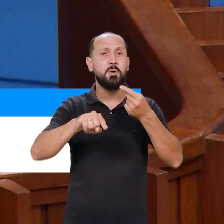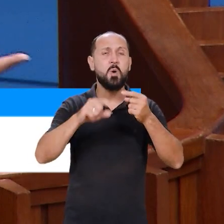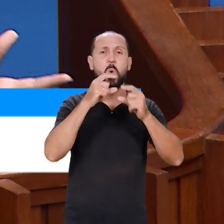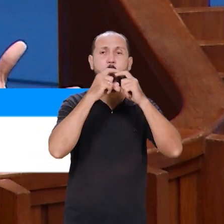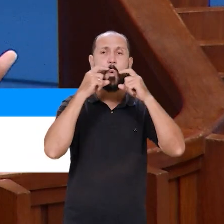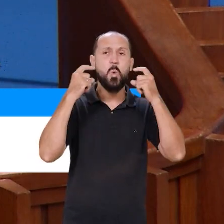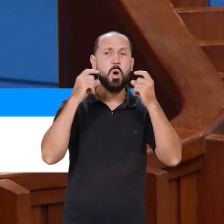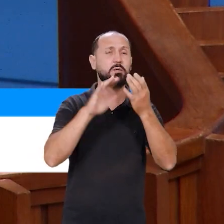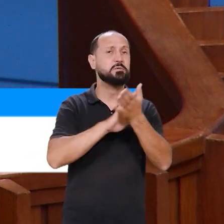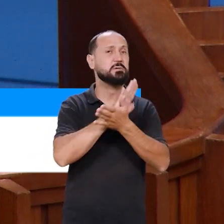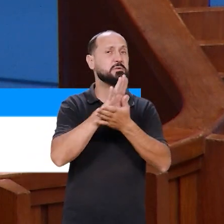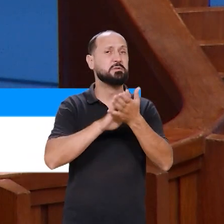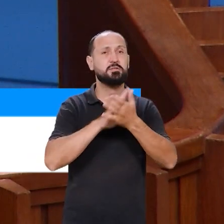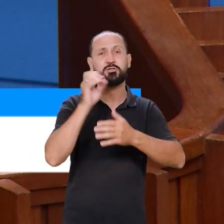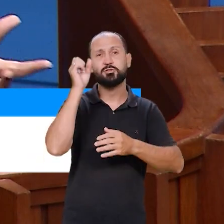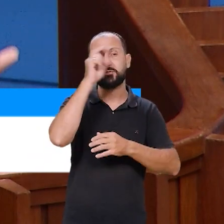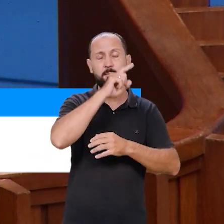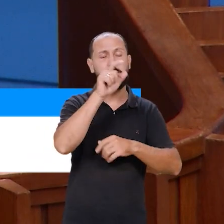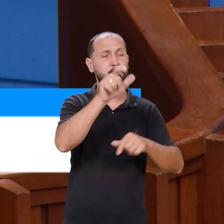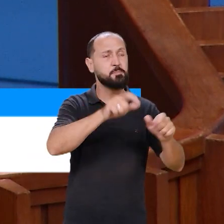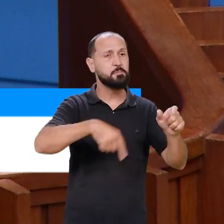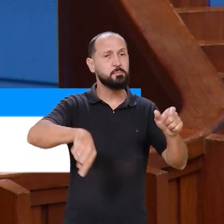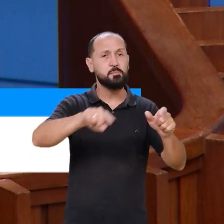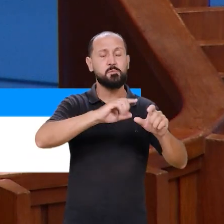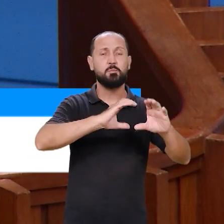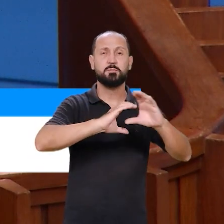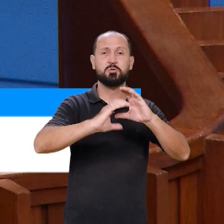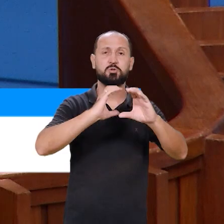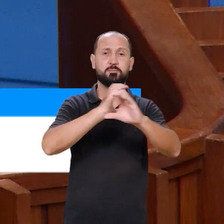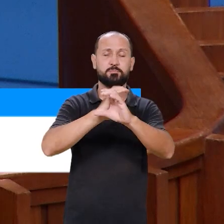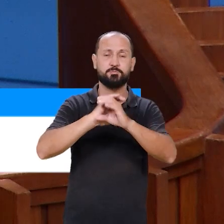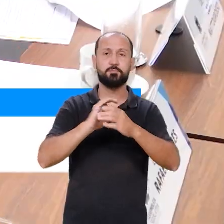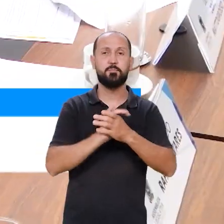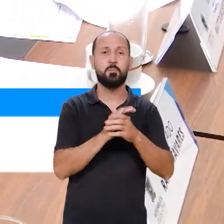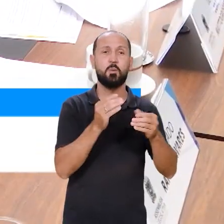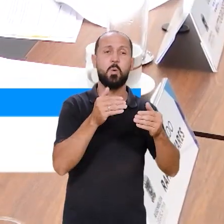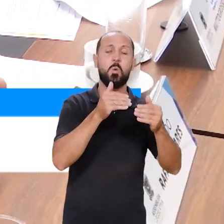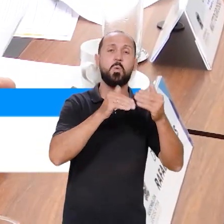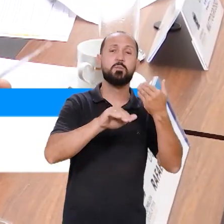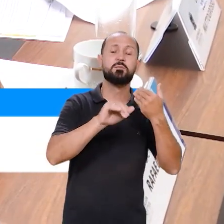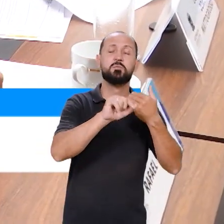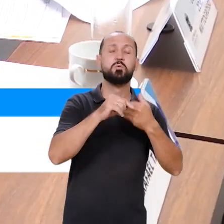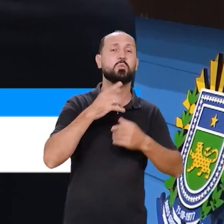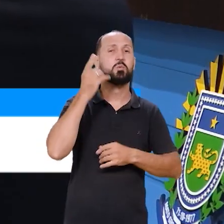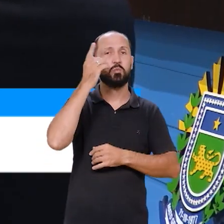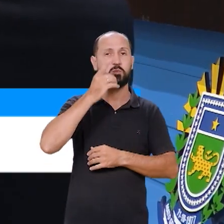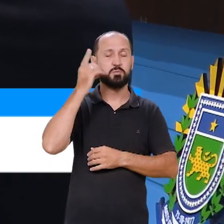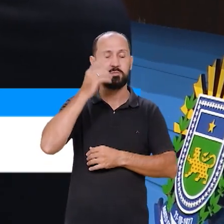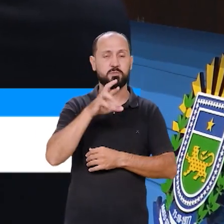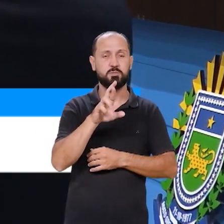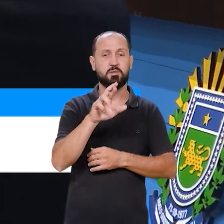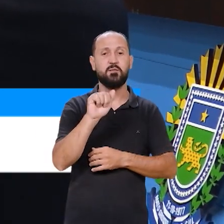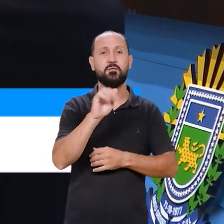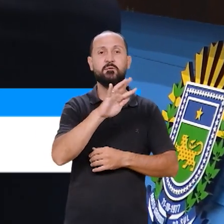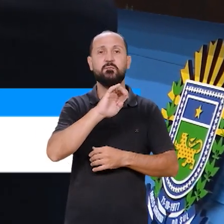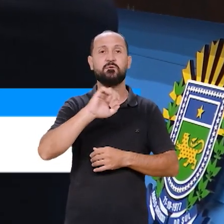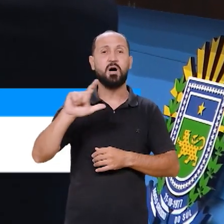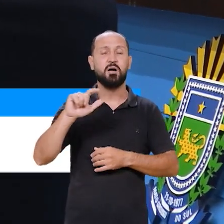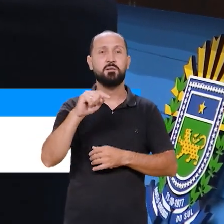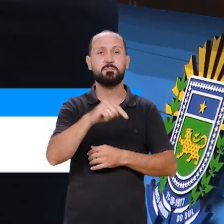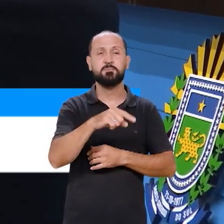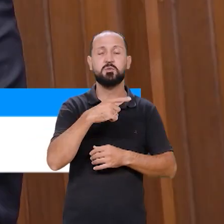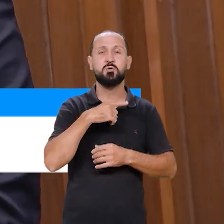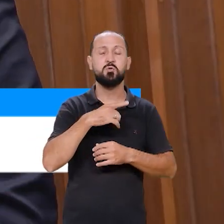que censura, que dificulta as pessoas de se comunicarem. Contrários à proposta, o deputado Rafael Tavares,